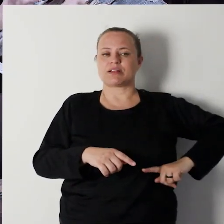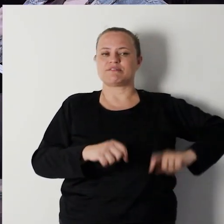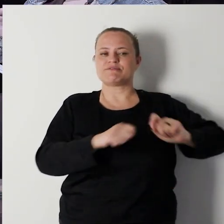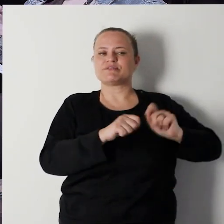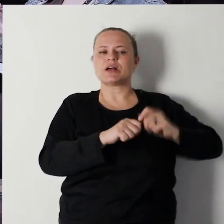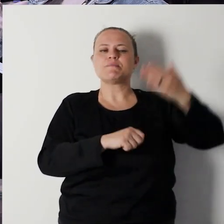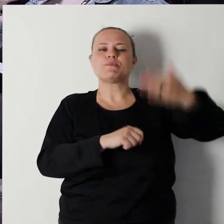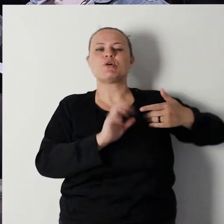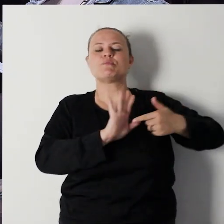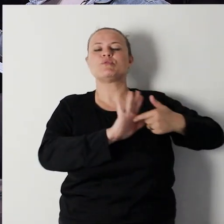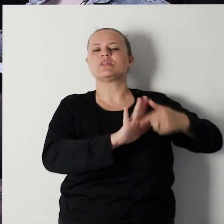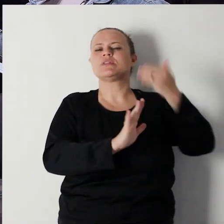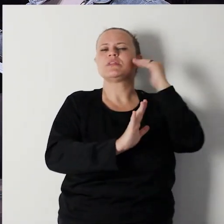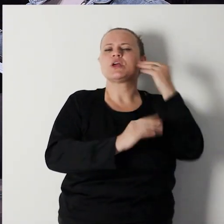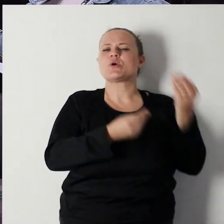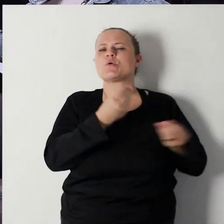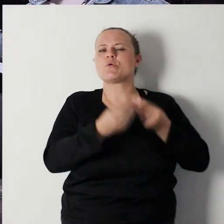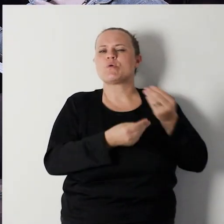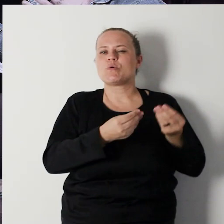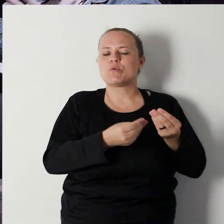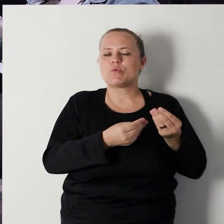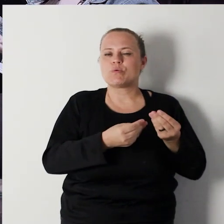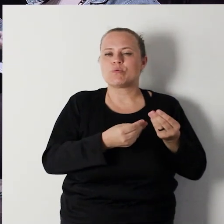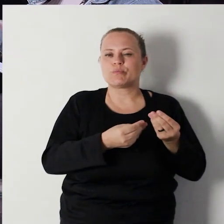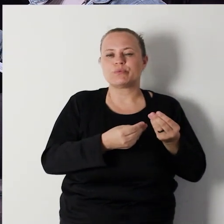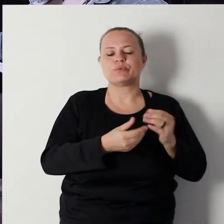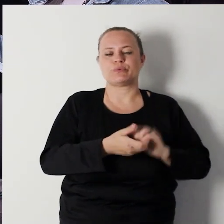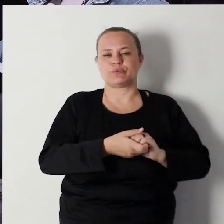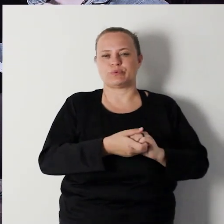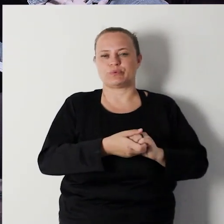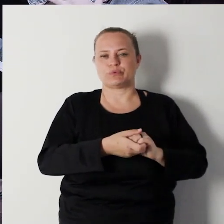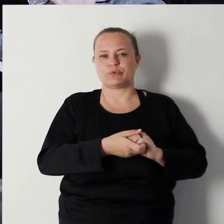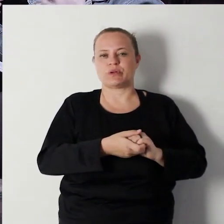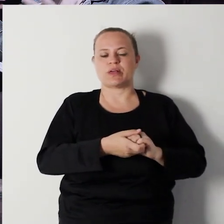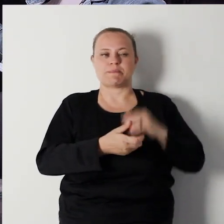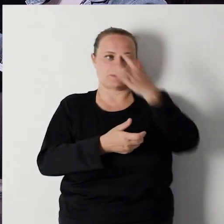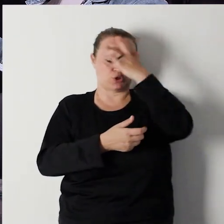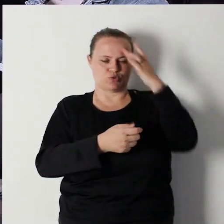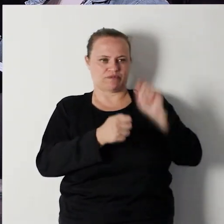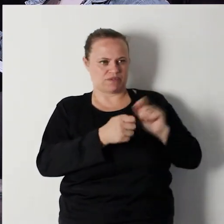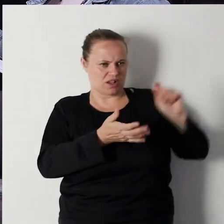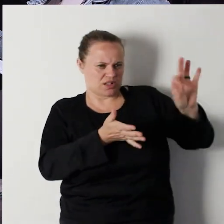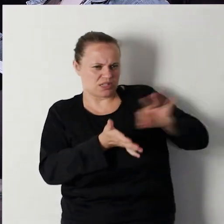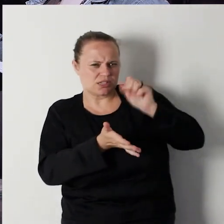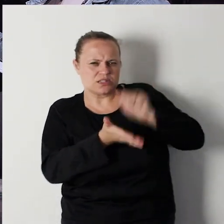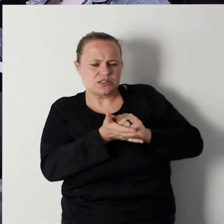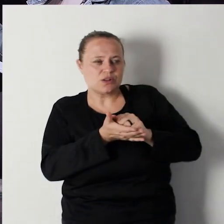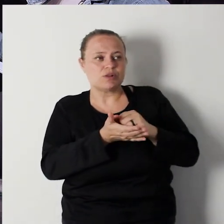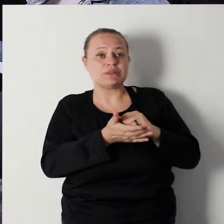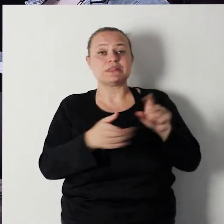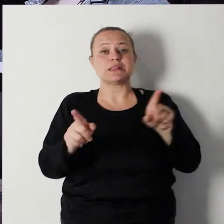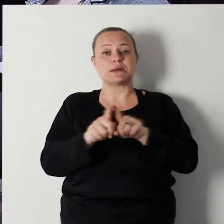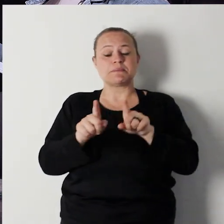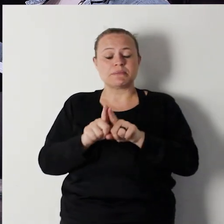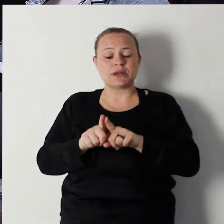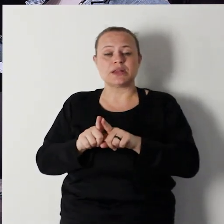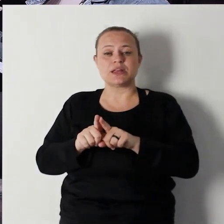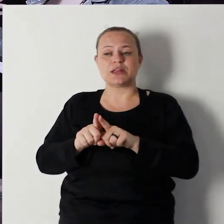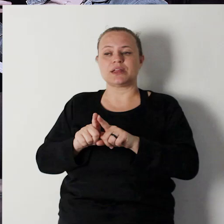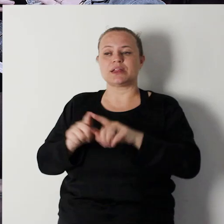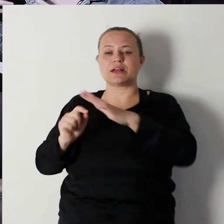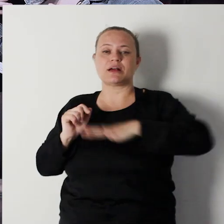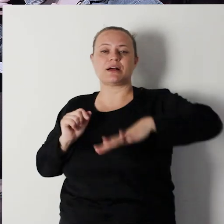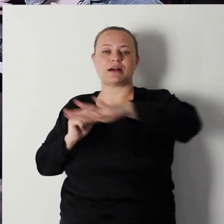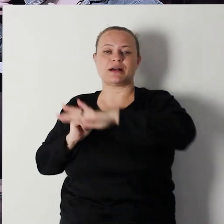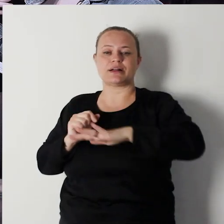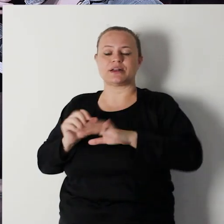parte pública, em relação a essa prestação, entender como é que vai funcionar. Aqui está muito em voga agora a questão da nota para o próprio proponente,